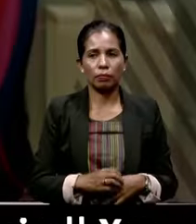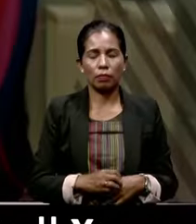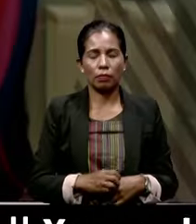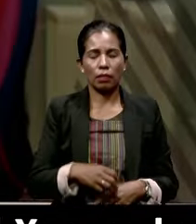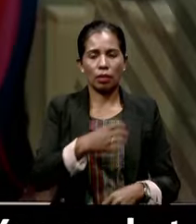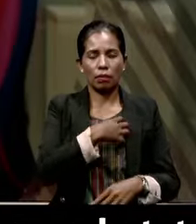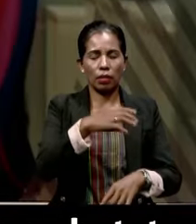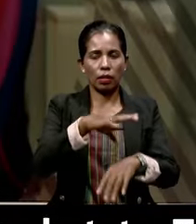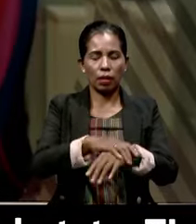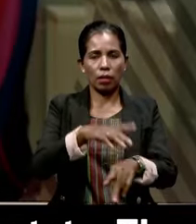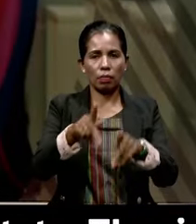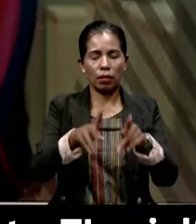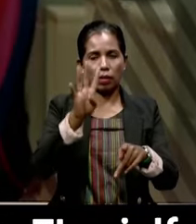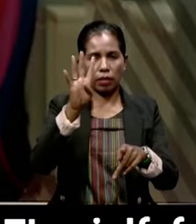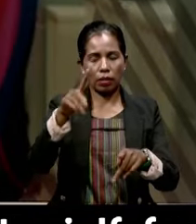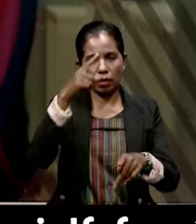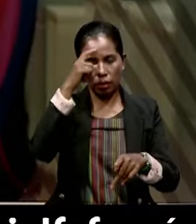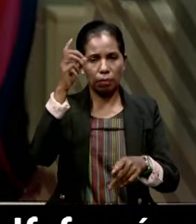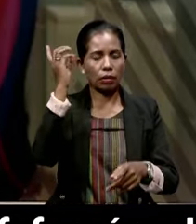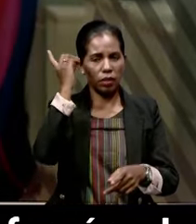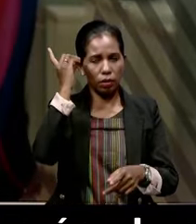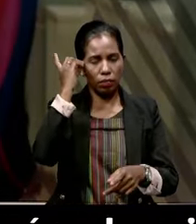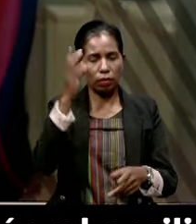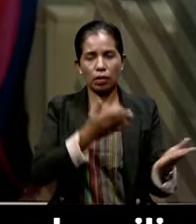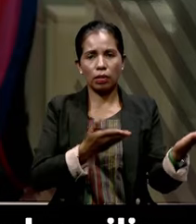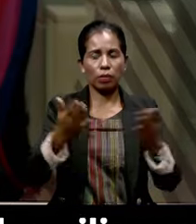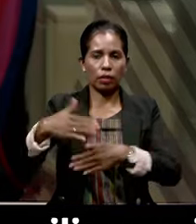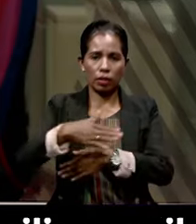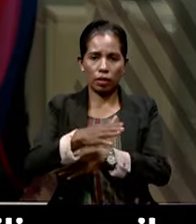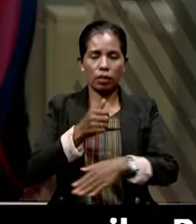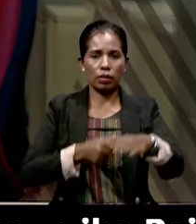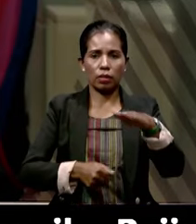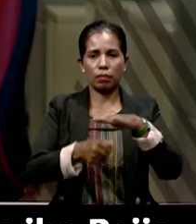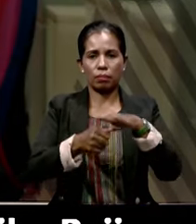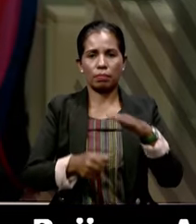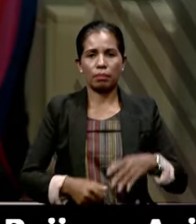penetele detenție de un an ha, tamba disconfia tama ican ilegal.